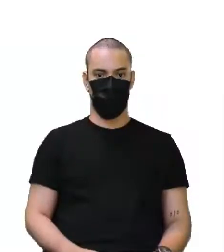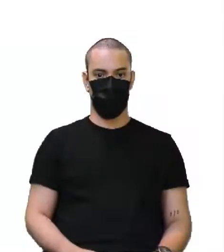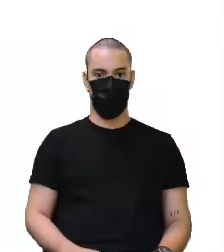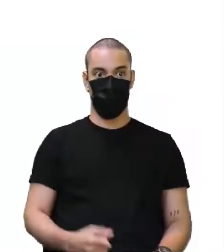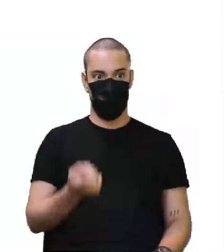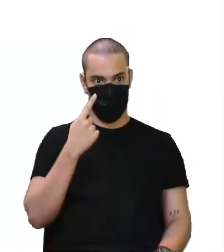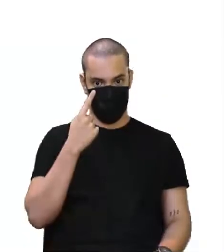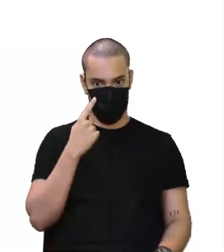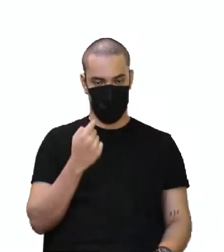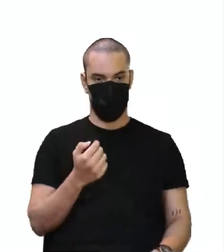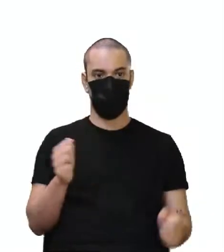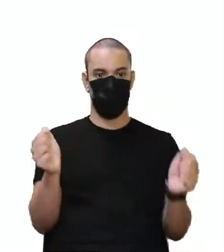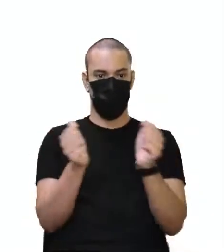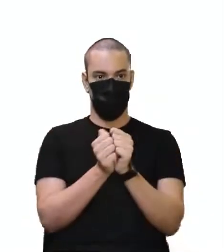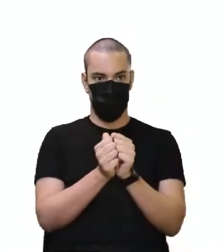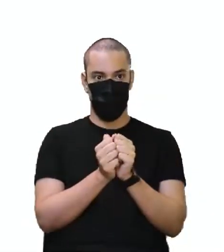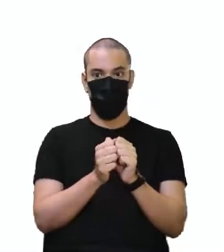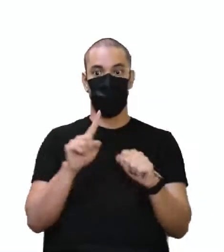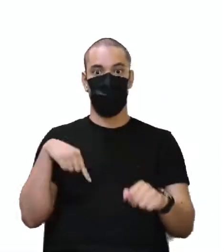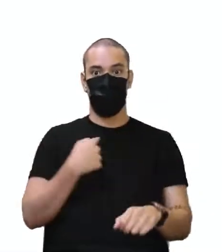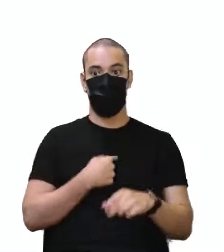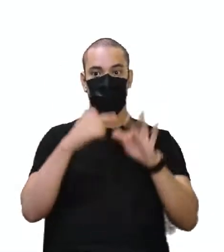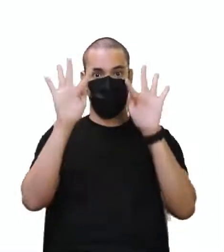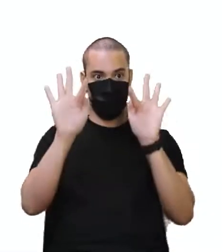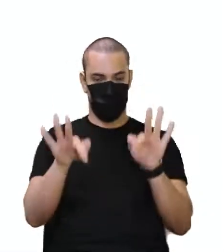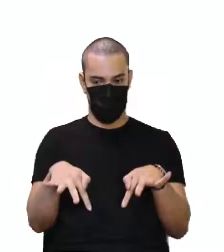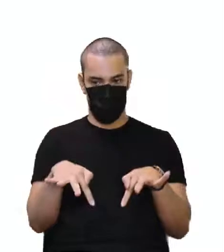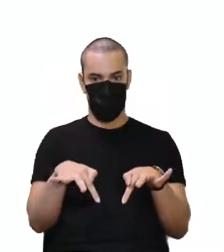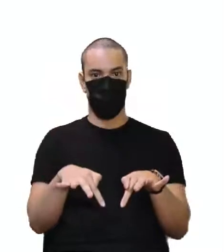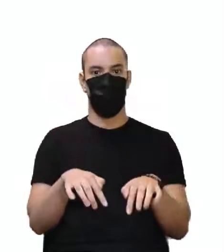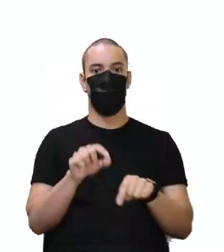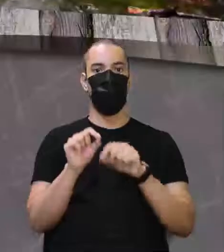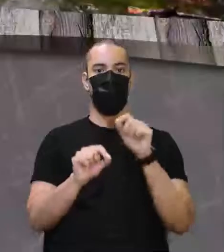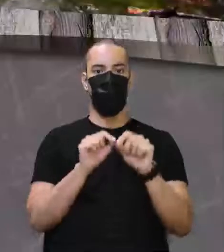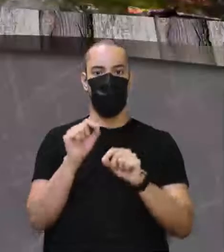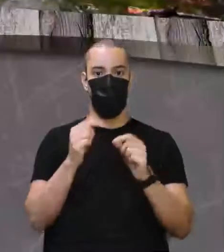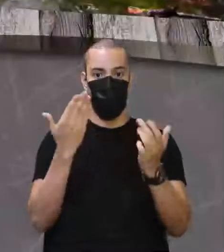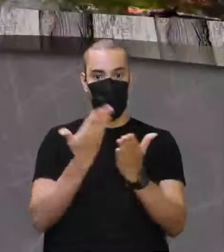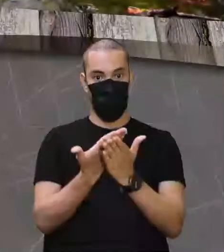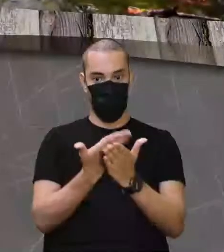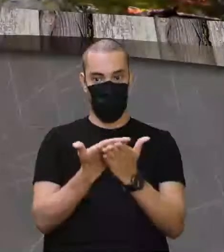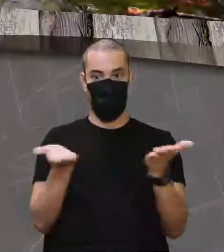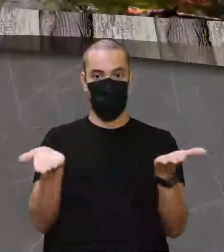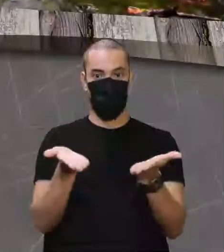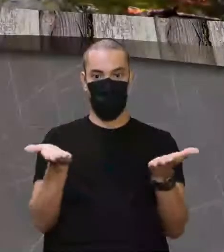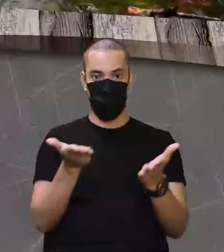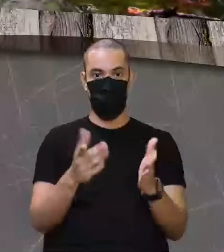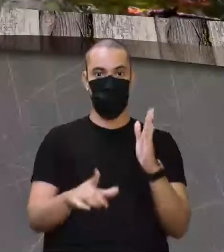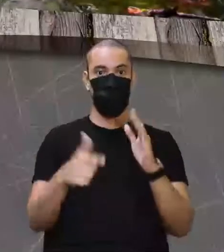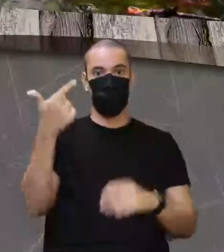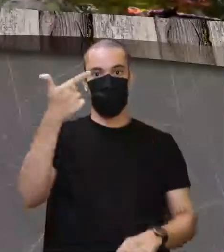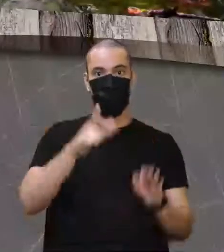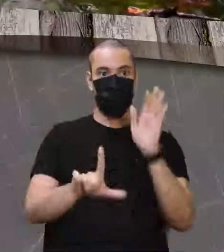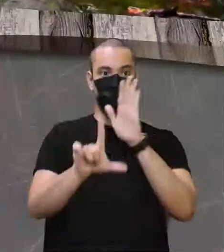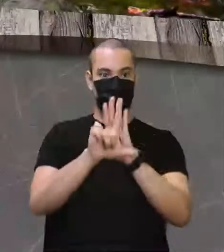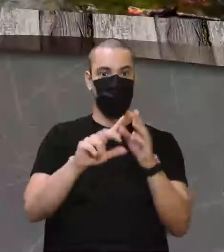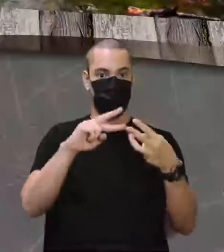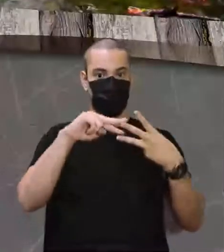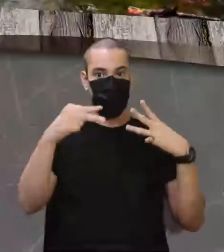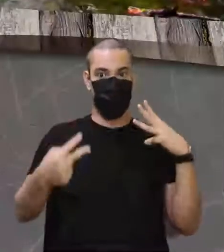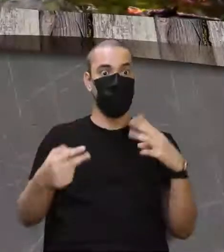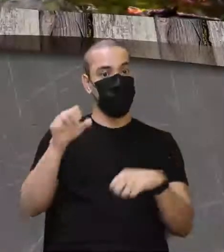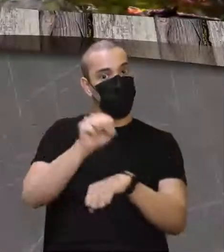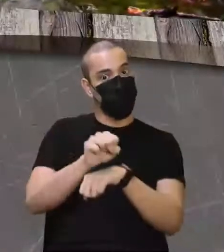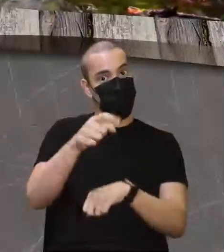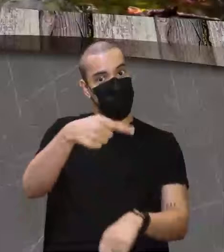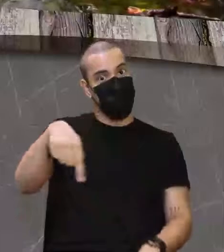Vamos lá. Finalizando aqui. Então, galera, olha, essa foi a nossa aula sobre a segunda lei de Mendel, tá? Eu espero